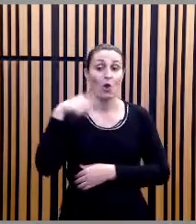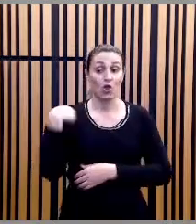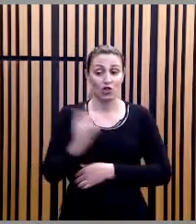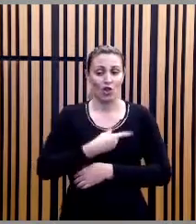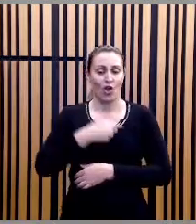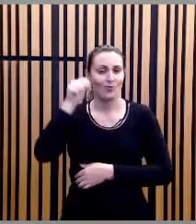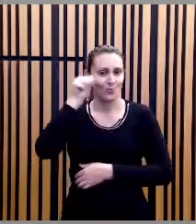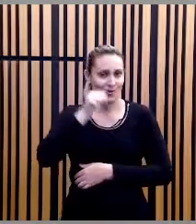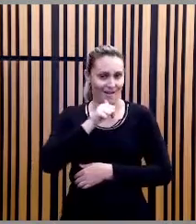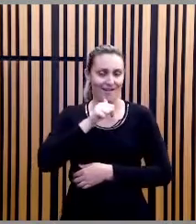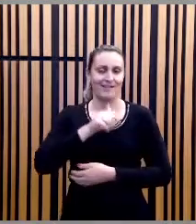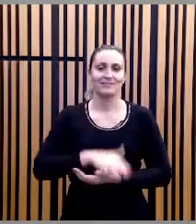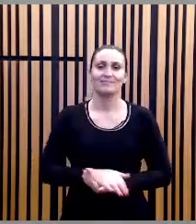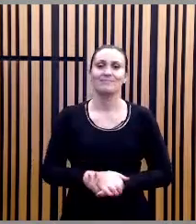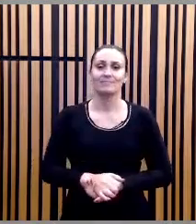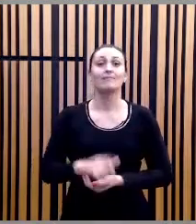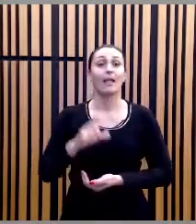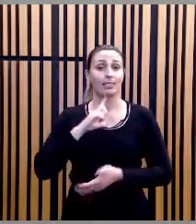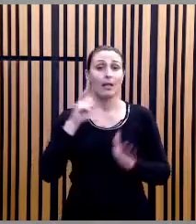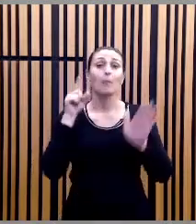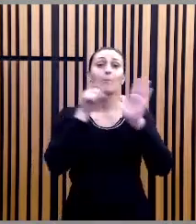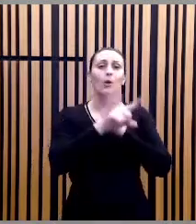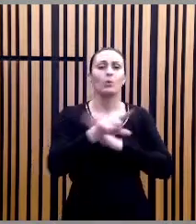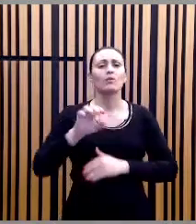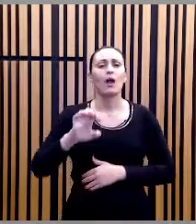Tem uma pergunta aqui, pessoal, do Eduardo.